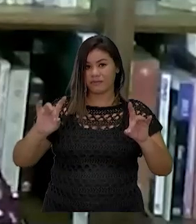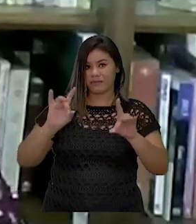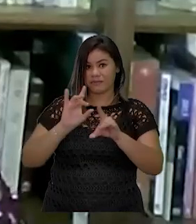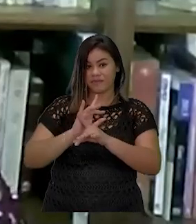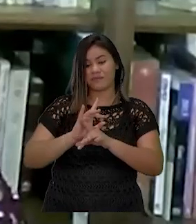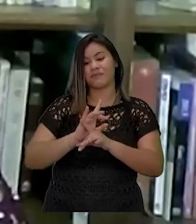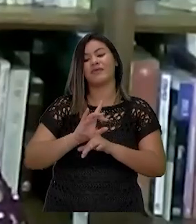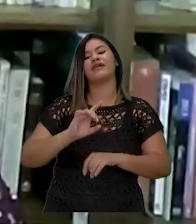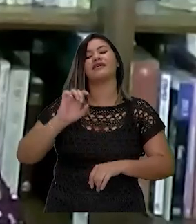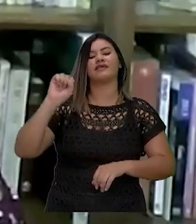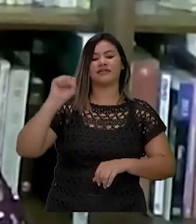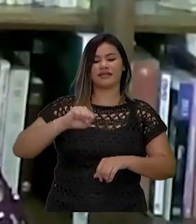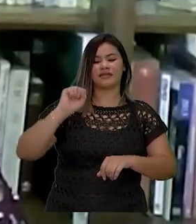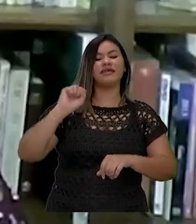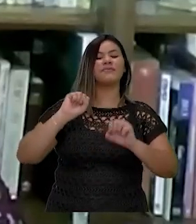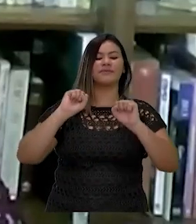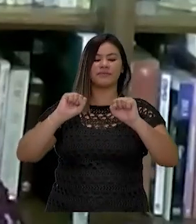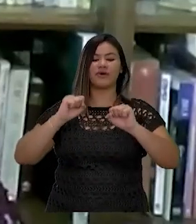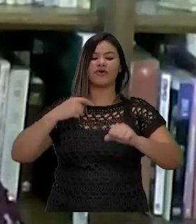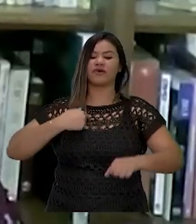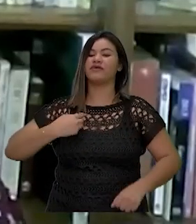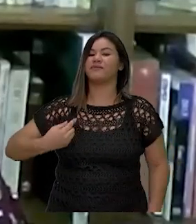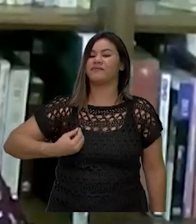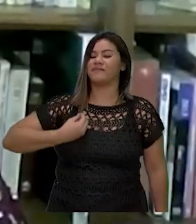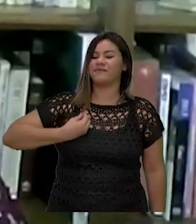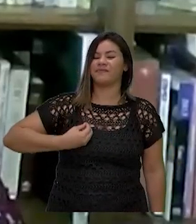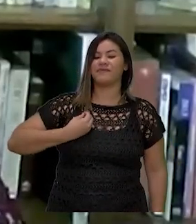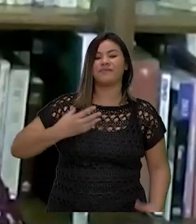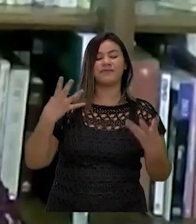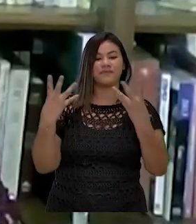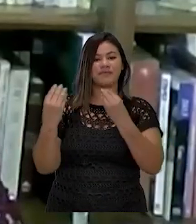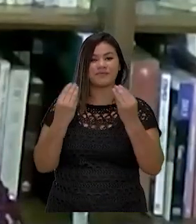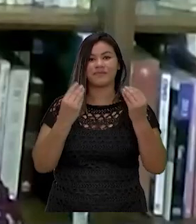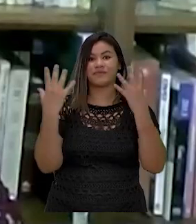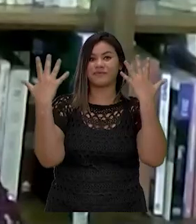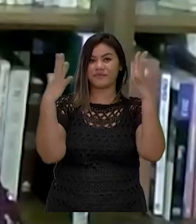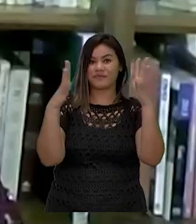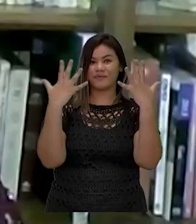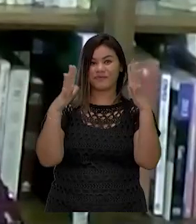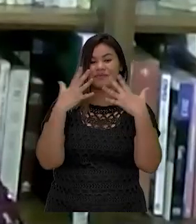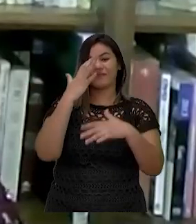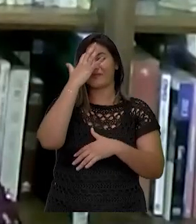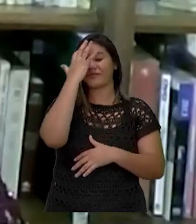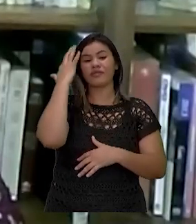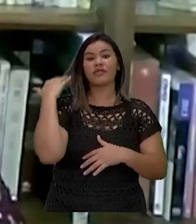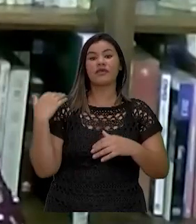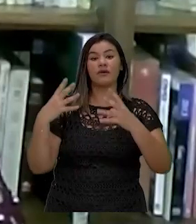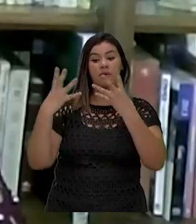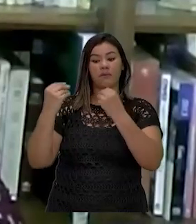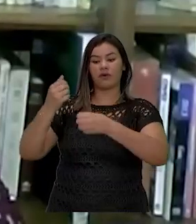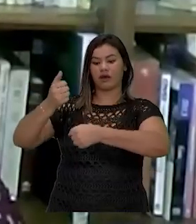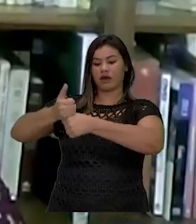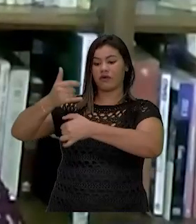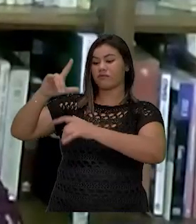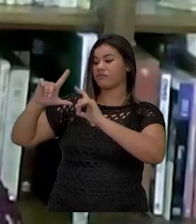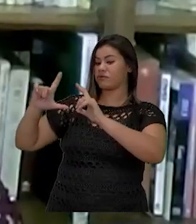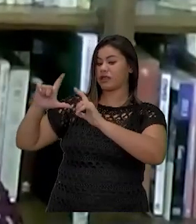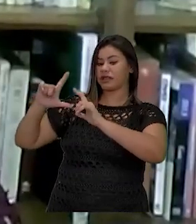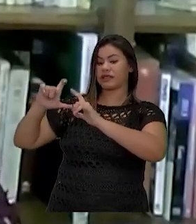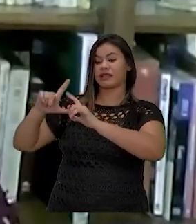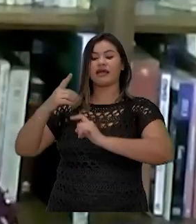não de um investimento pessoal e se ele disse ou não de um investimento financeiro. Ouvir o seu